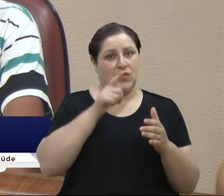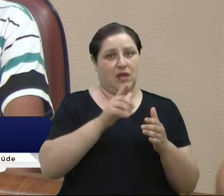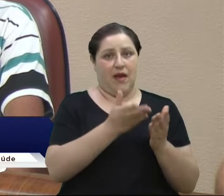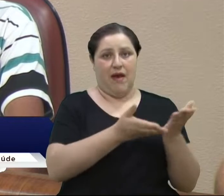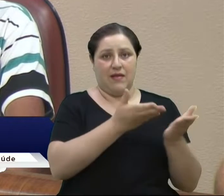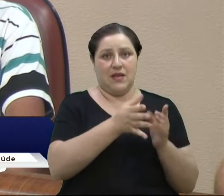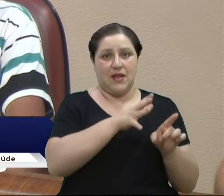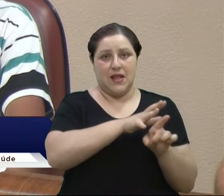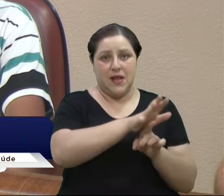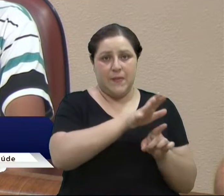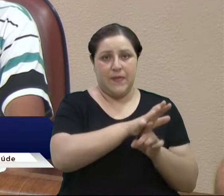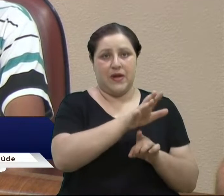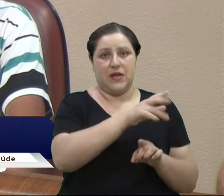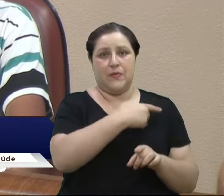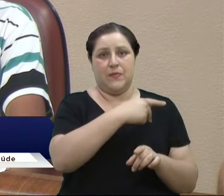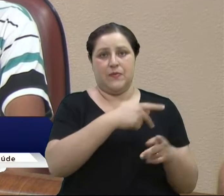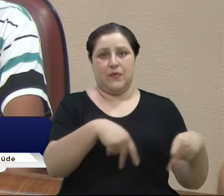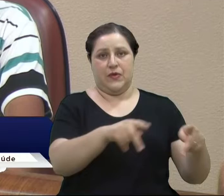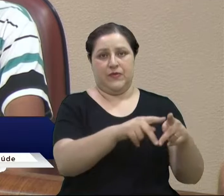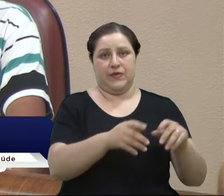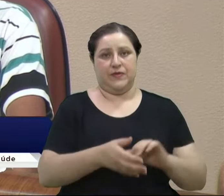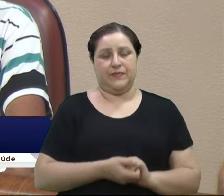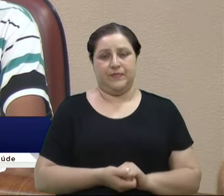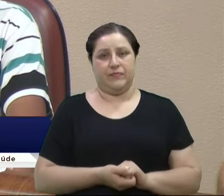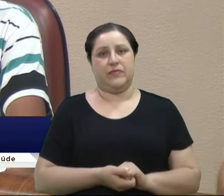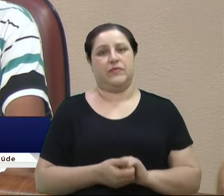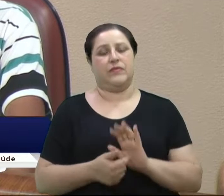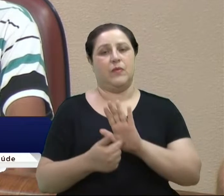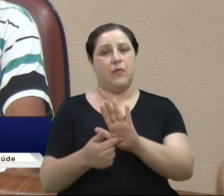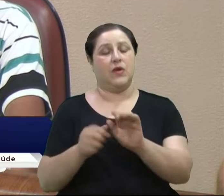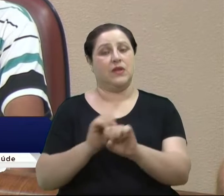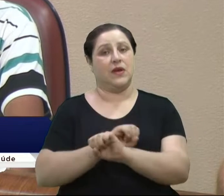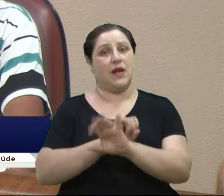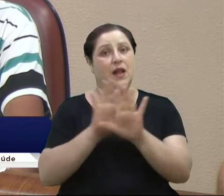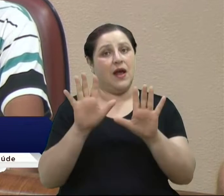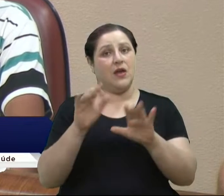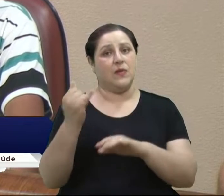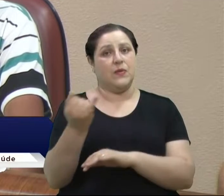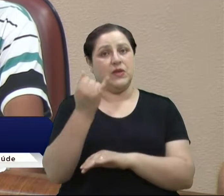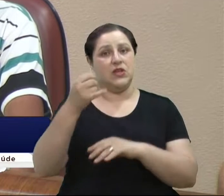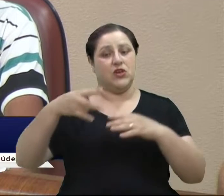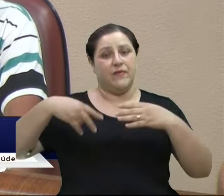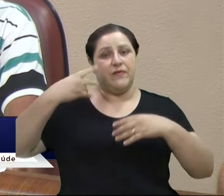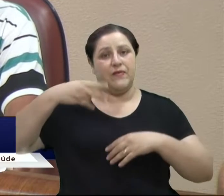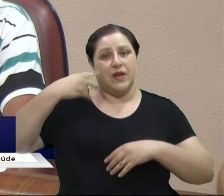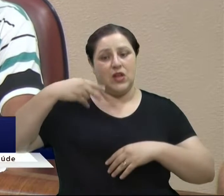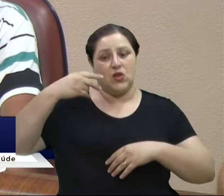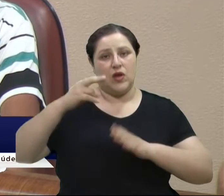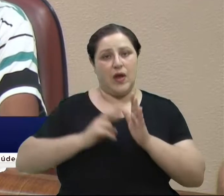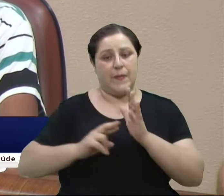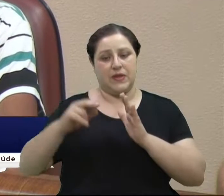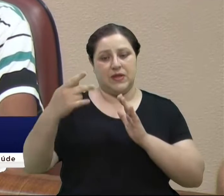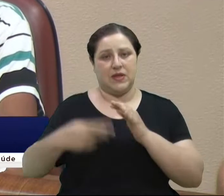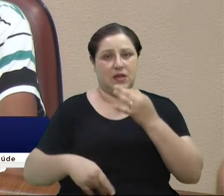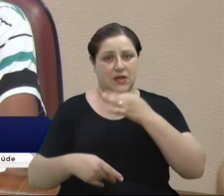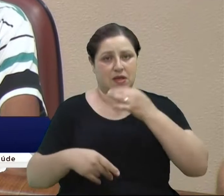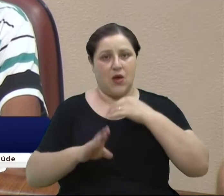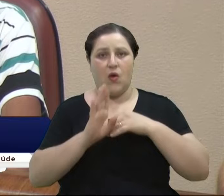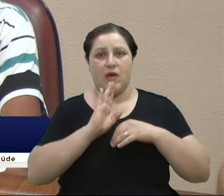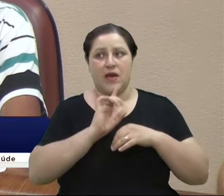população. Mas acho que é importante a gente deixar claro que é importante os vereadores que nos representam, a nossa cidade, conheçam o serviço lá,